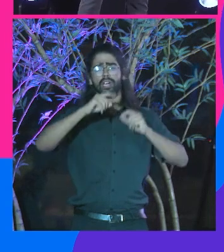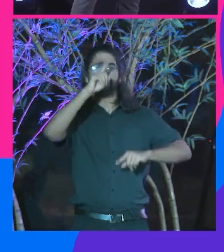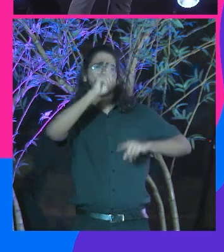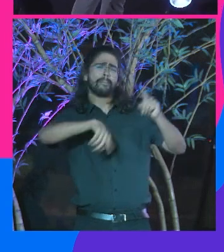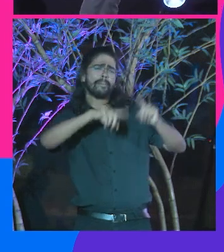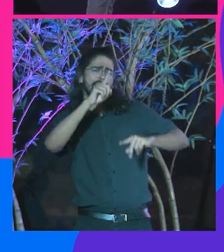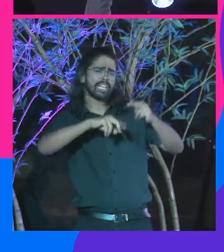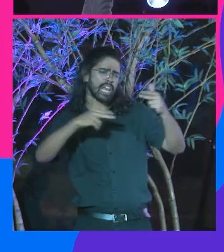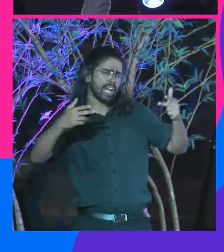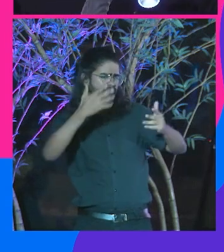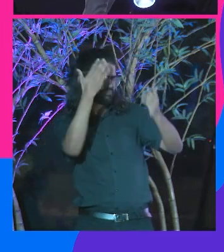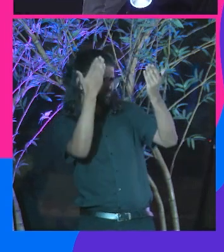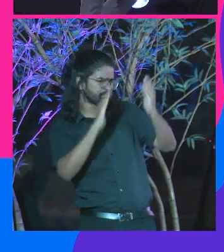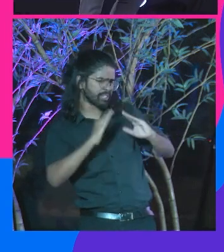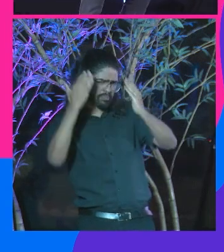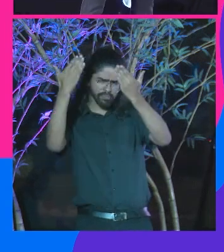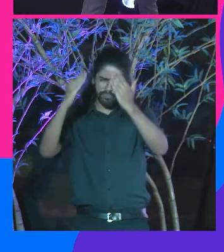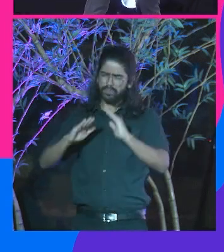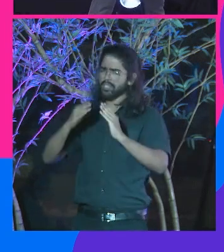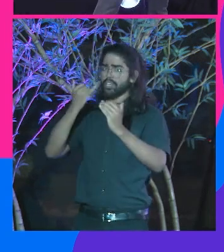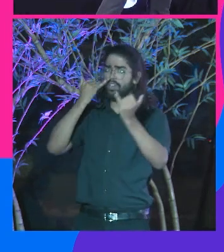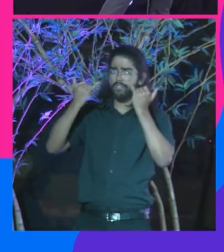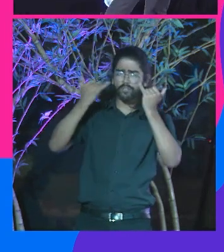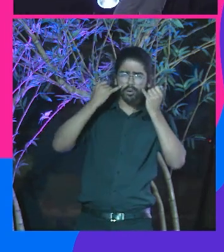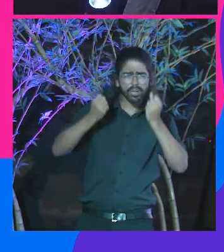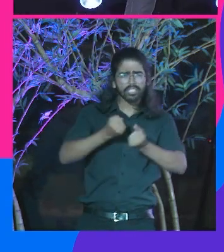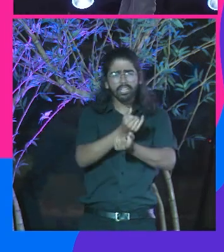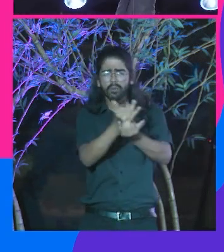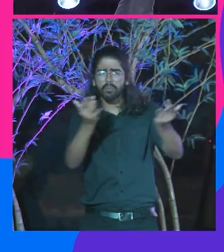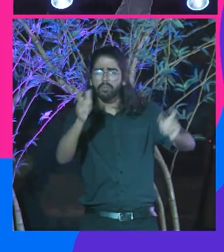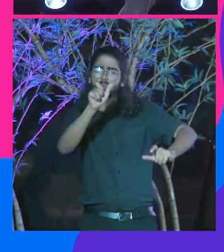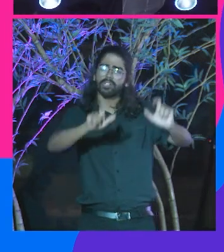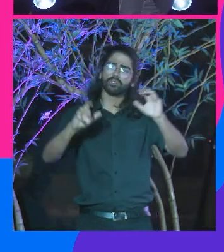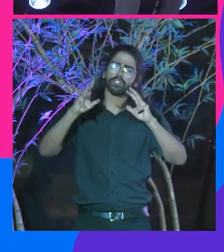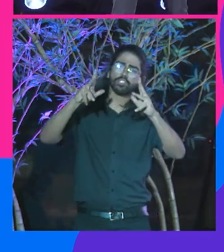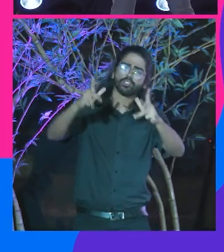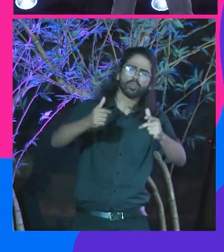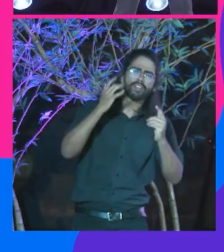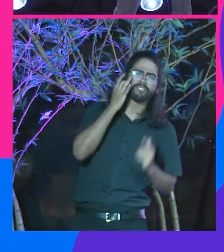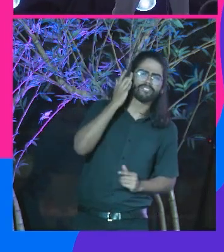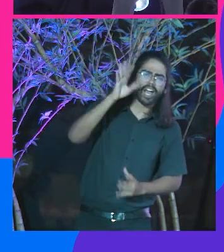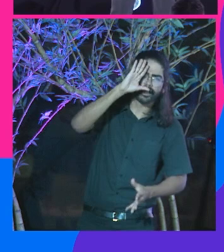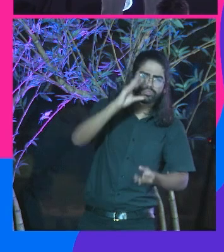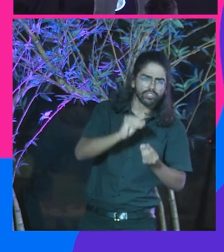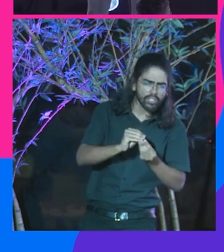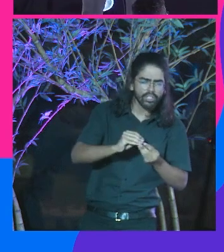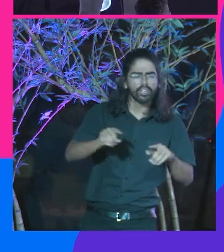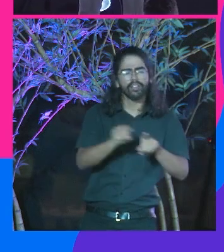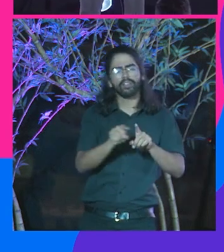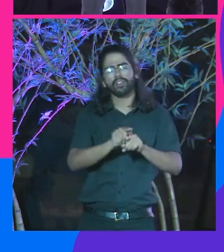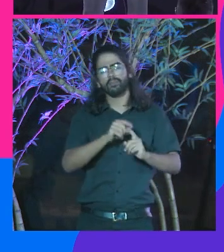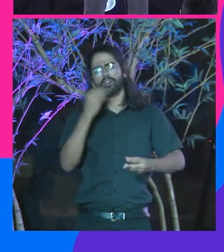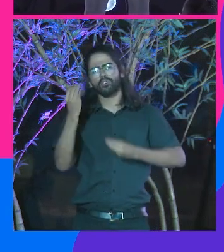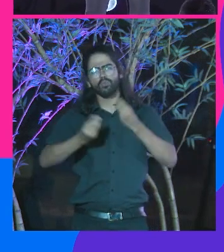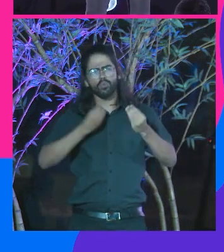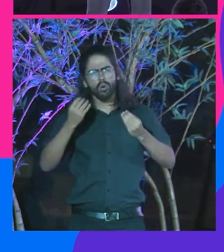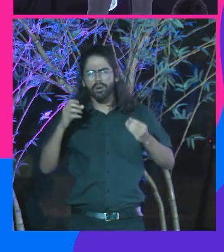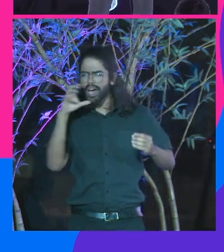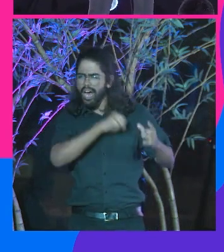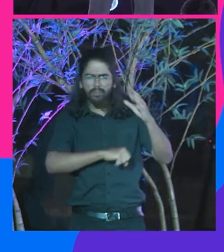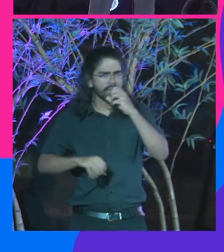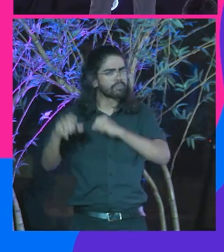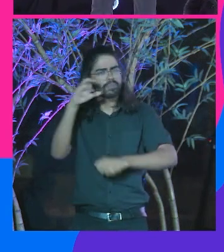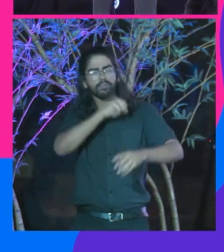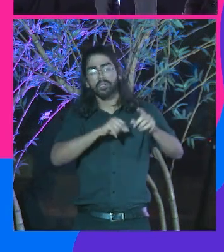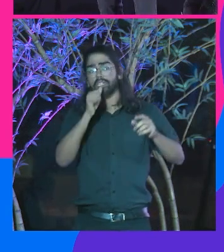recursos analíticos para a gente viver. Informação para todo mundo, acessível, formação rápida, sistema. A gente